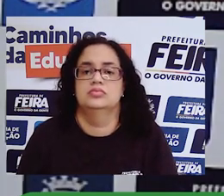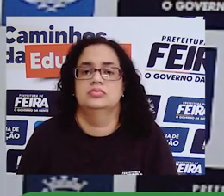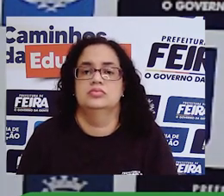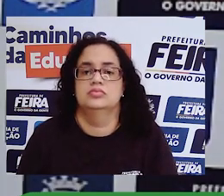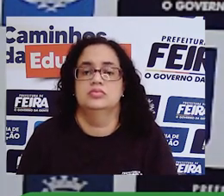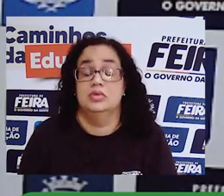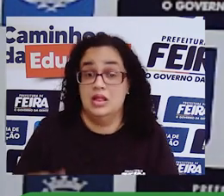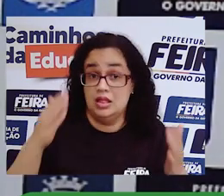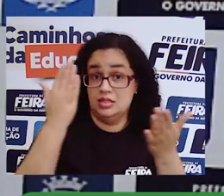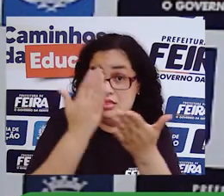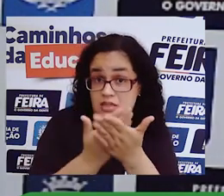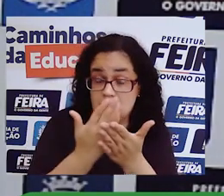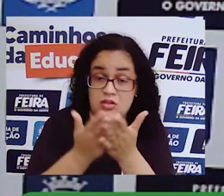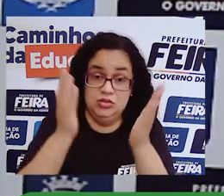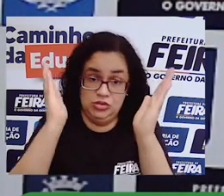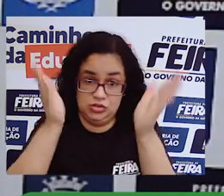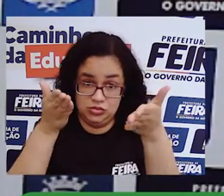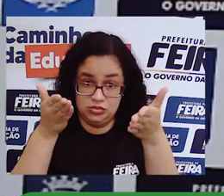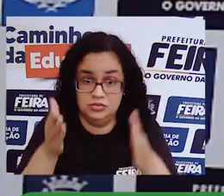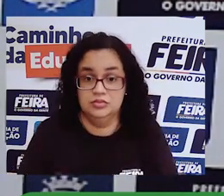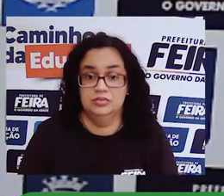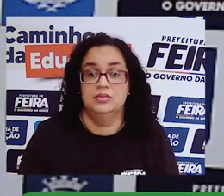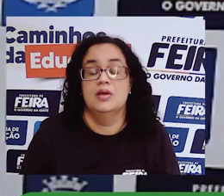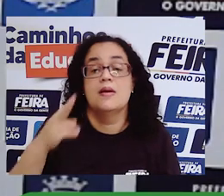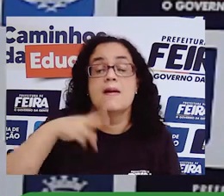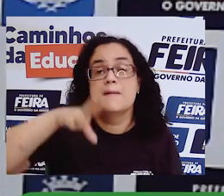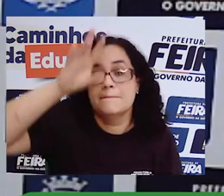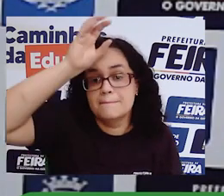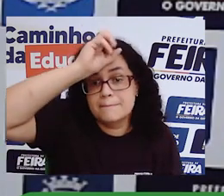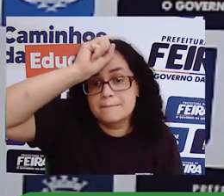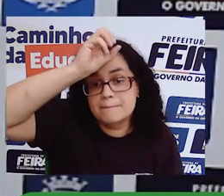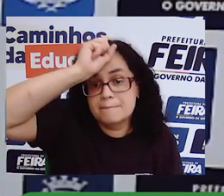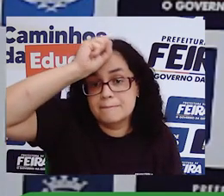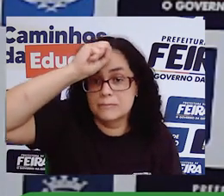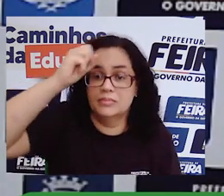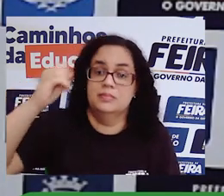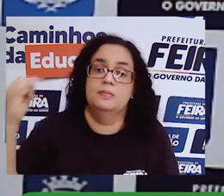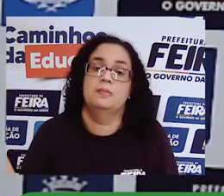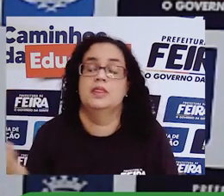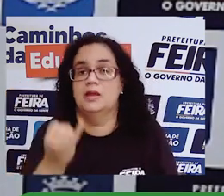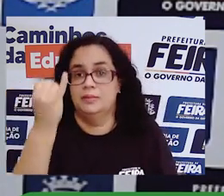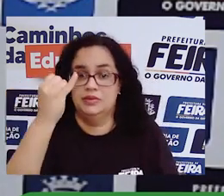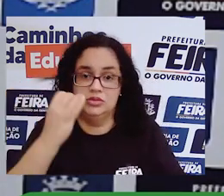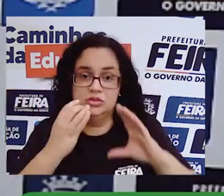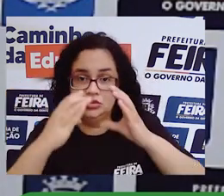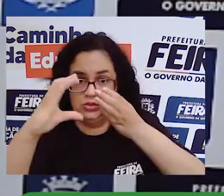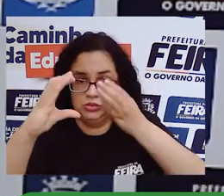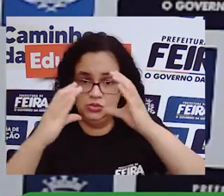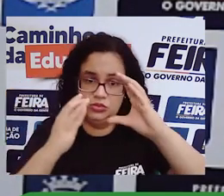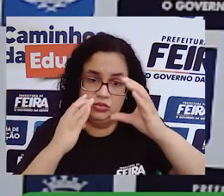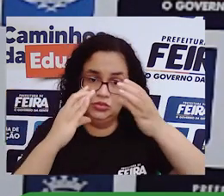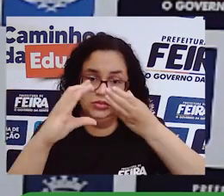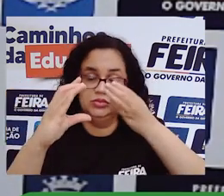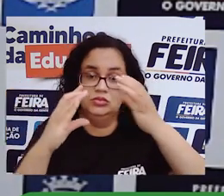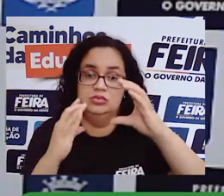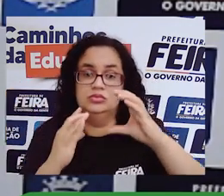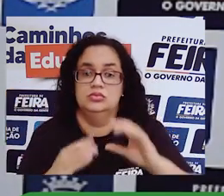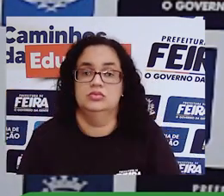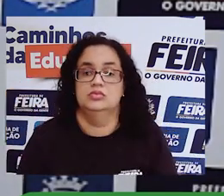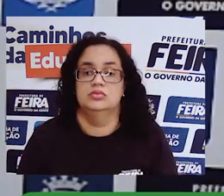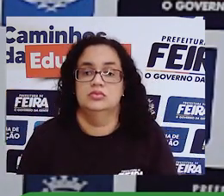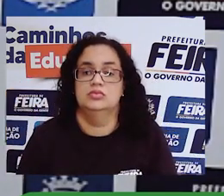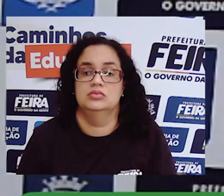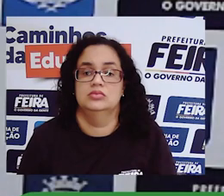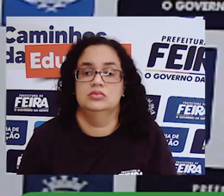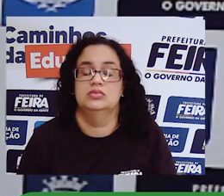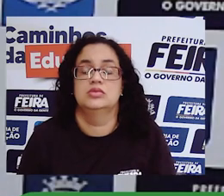Então, na aula de hoje, a gente aprendeu a importância da comunicação, onde a gente utiliza não